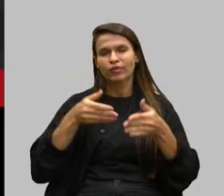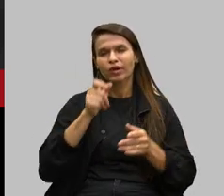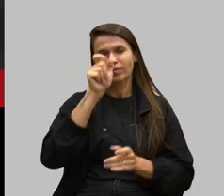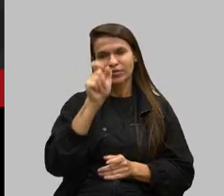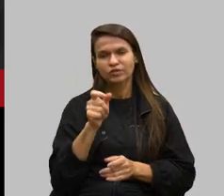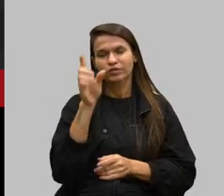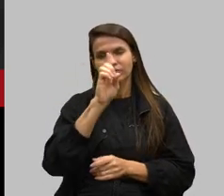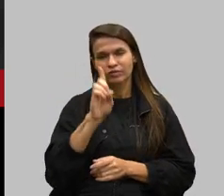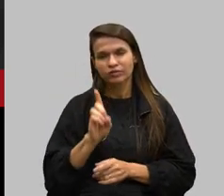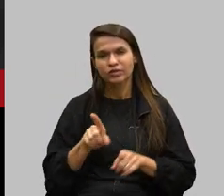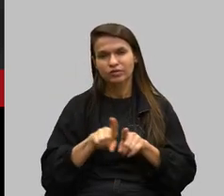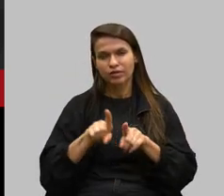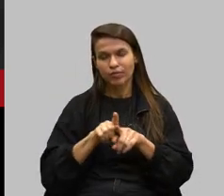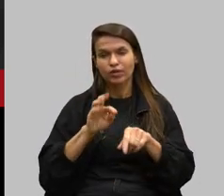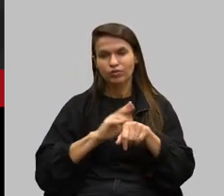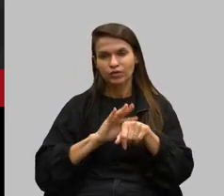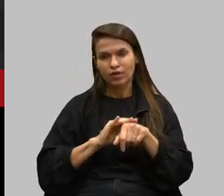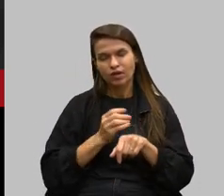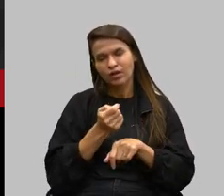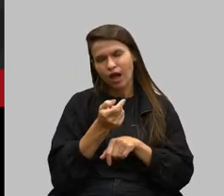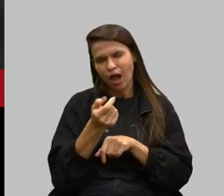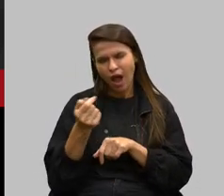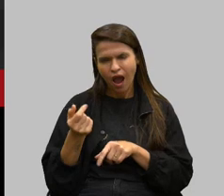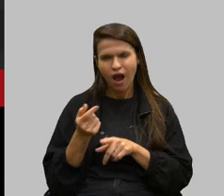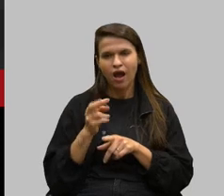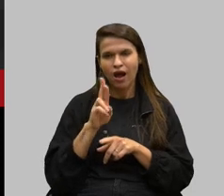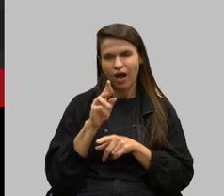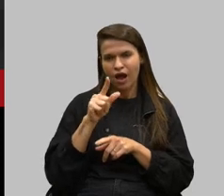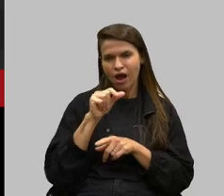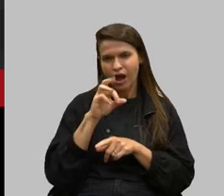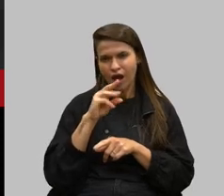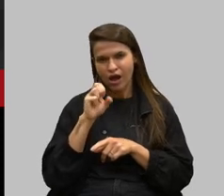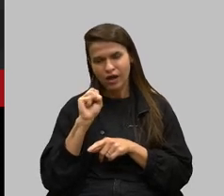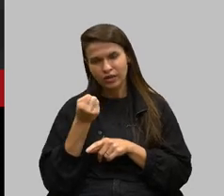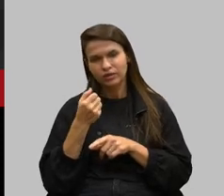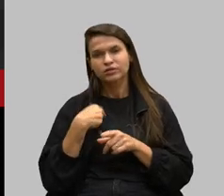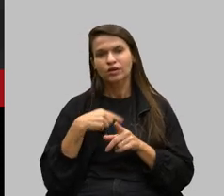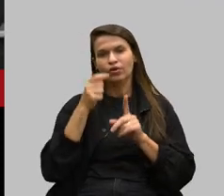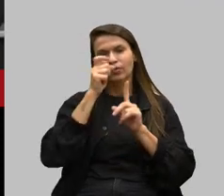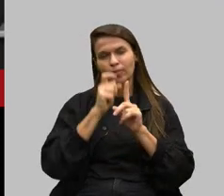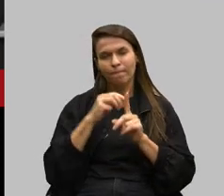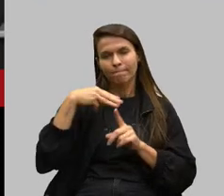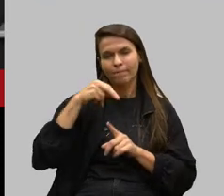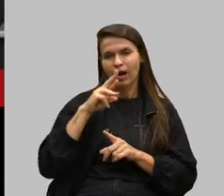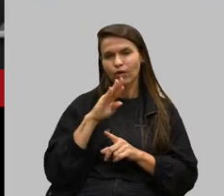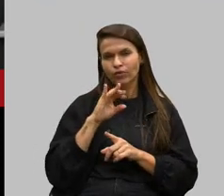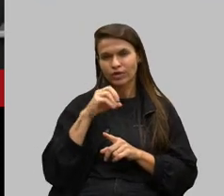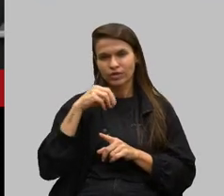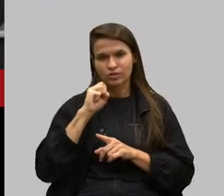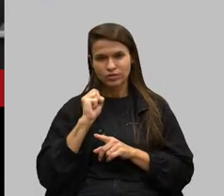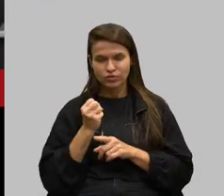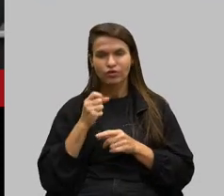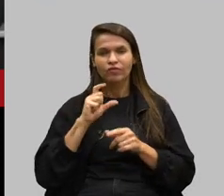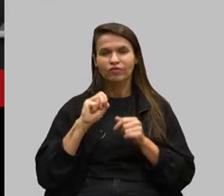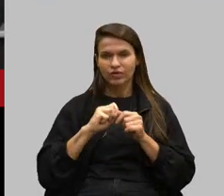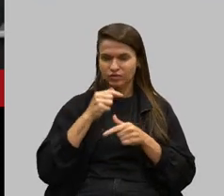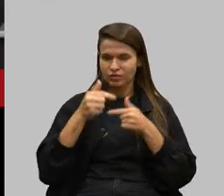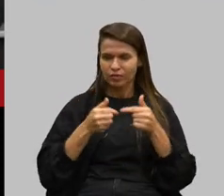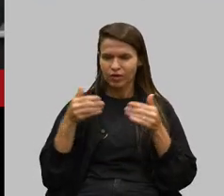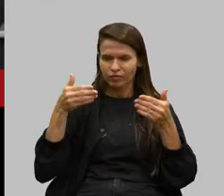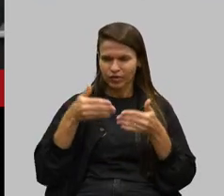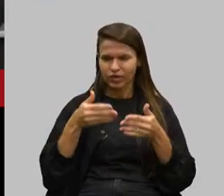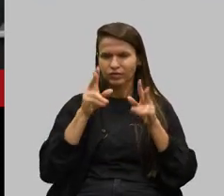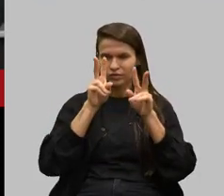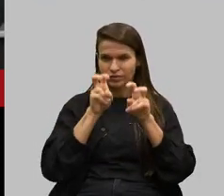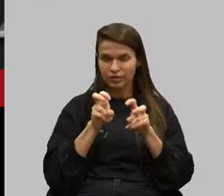deficiência e com doenças raras assim como Dr Maurício que aqui está e que faz um trabalho brilhante também nessa causa e